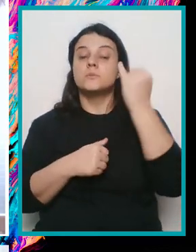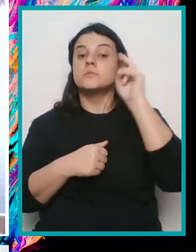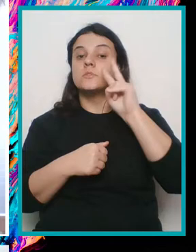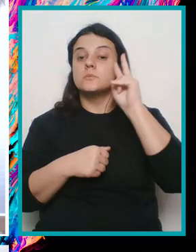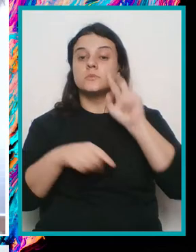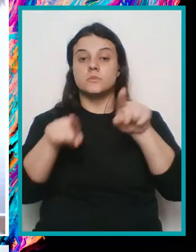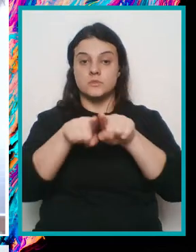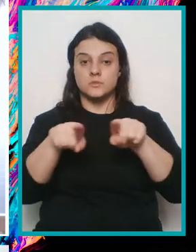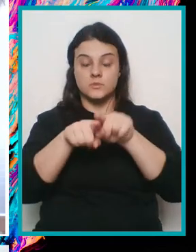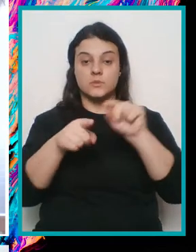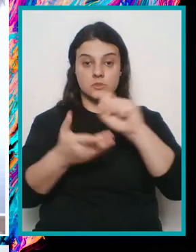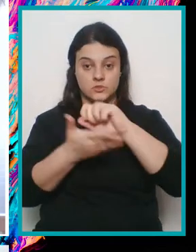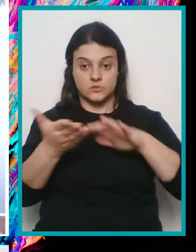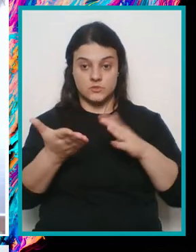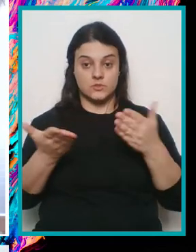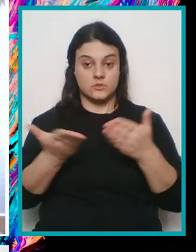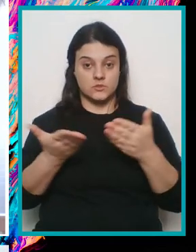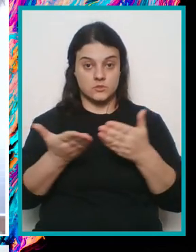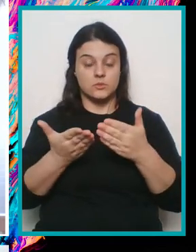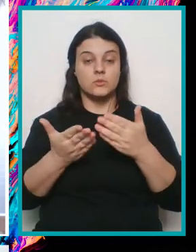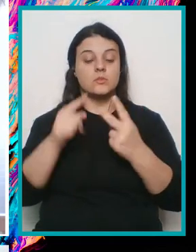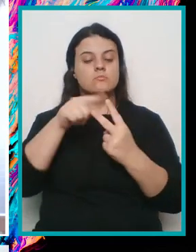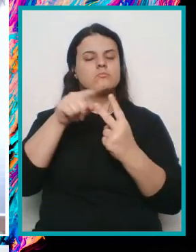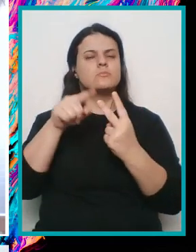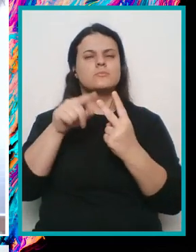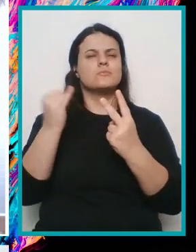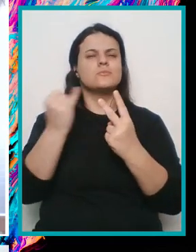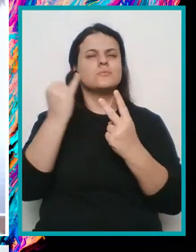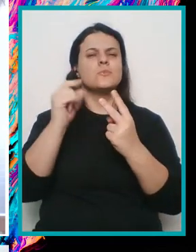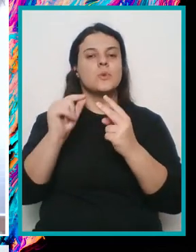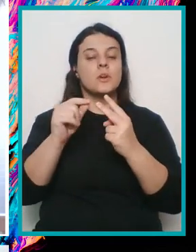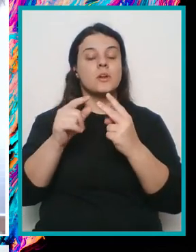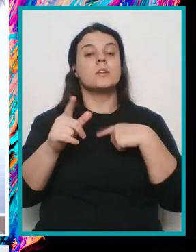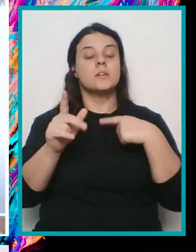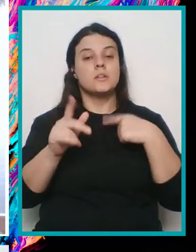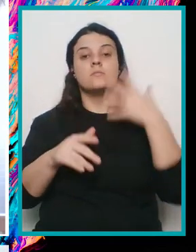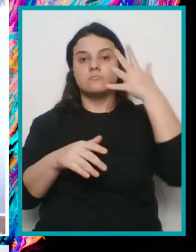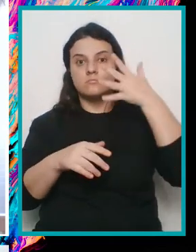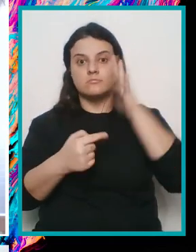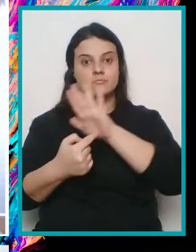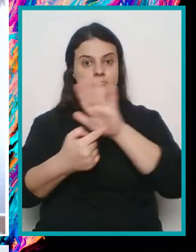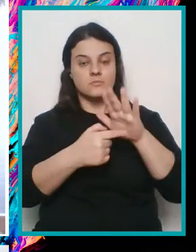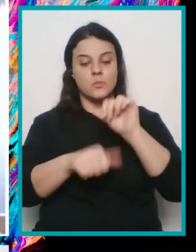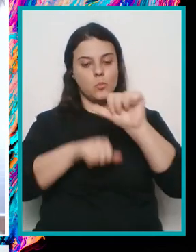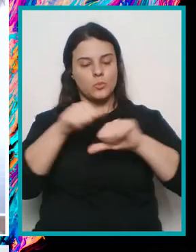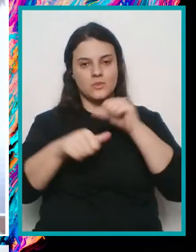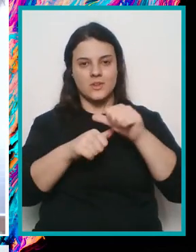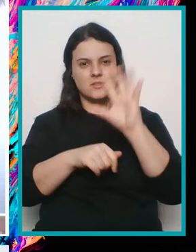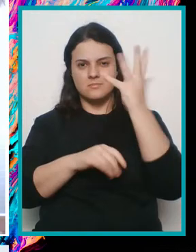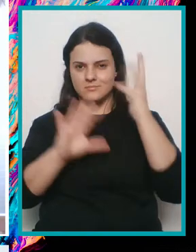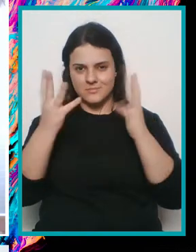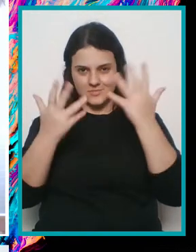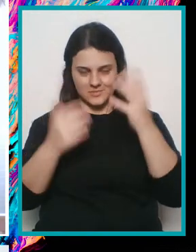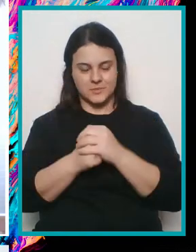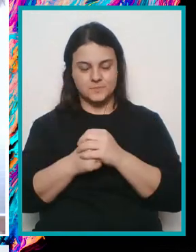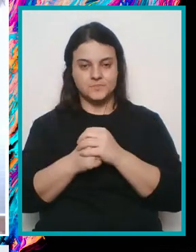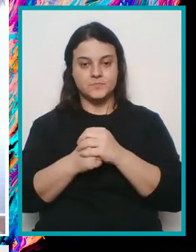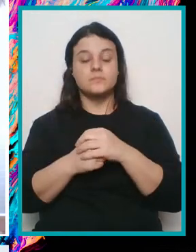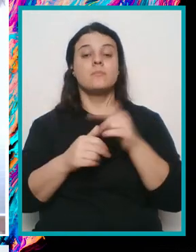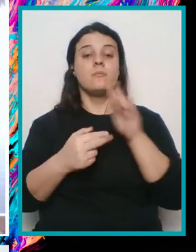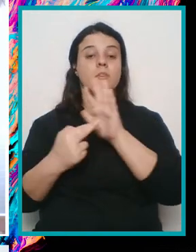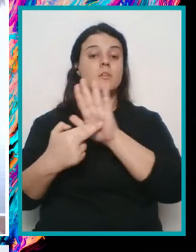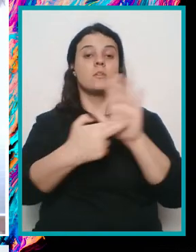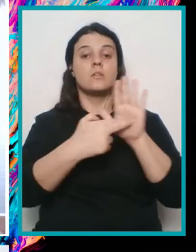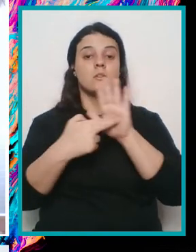que a atividade de agora tem um caráter duplo. Também é parte da Conferência Brasileira de Mudança do Clima, CBMC, que será representada